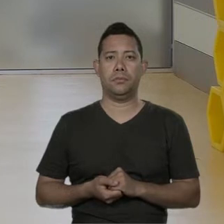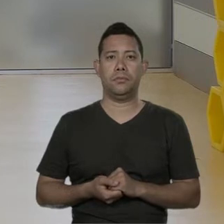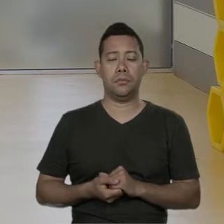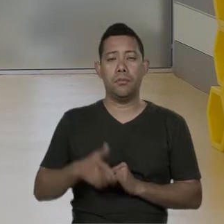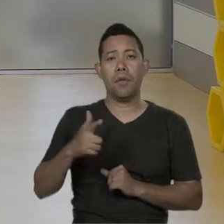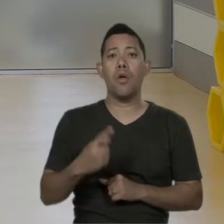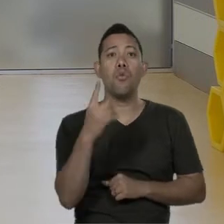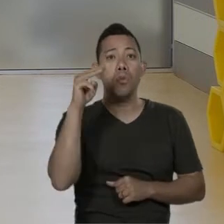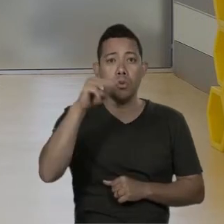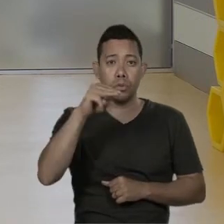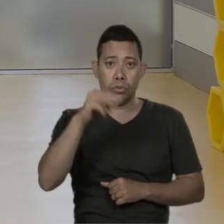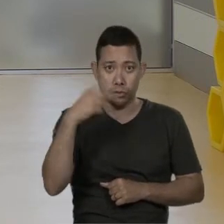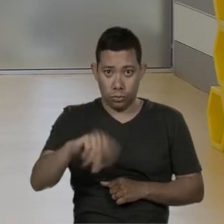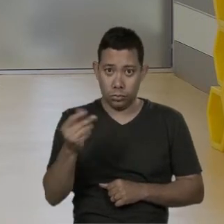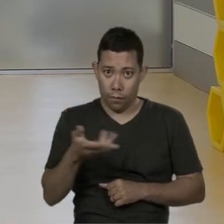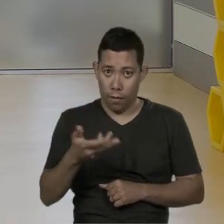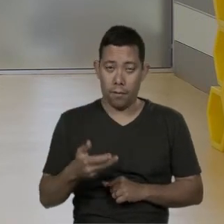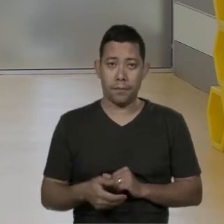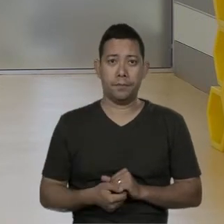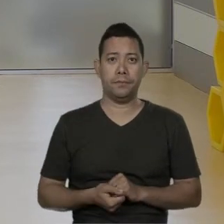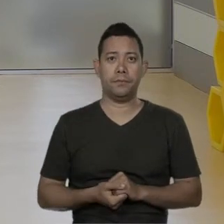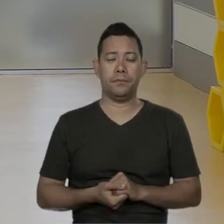Mais 1 minuto, bora!